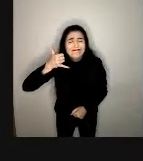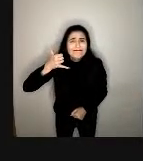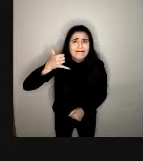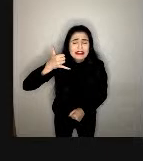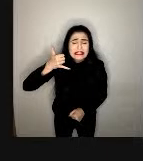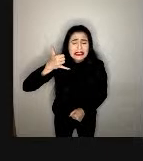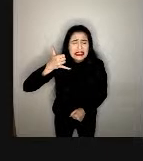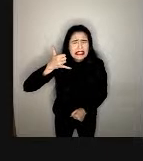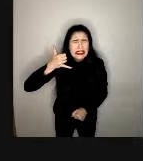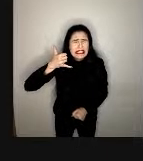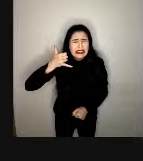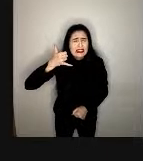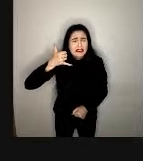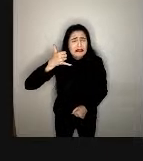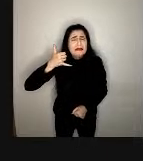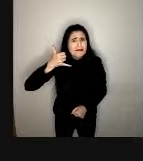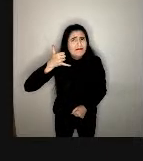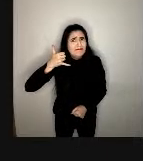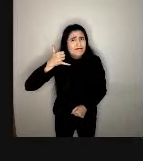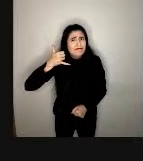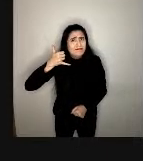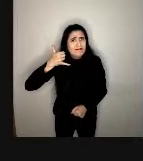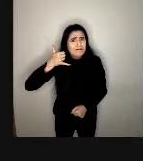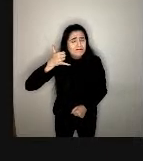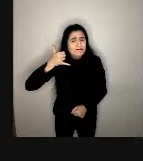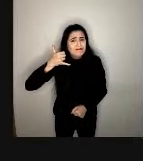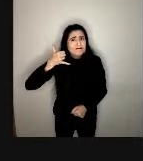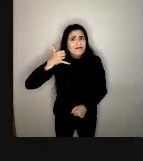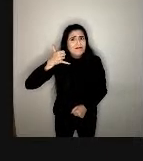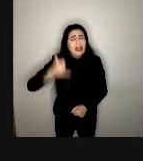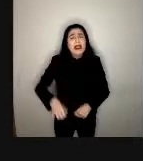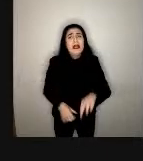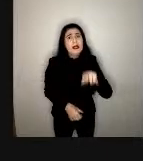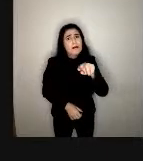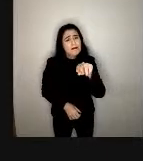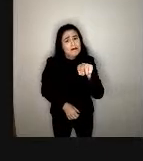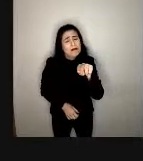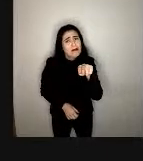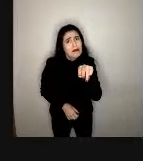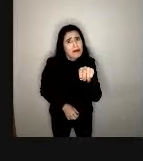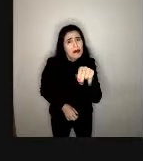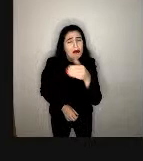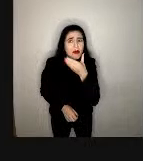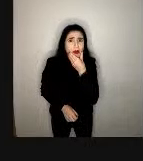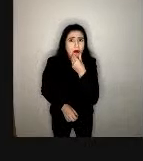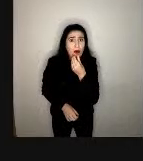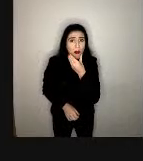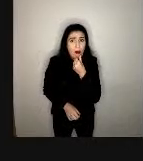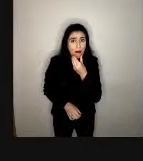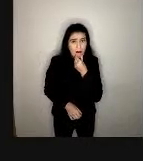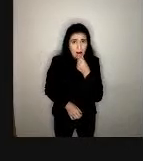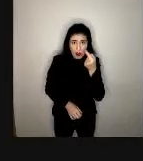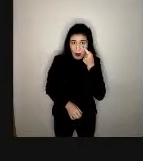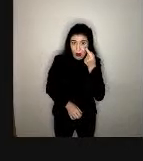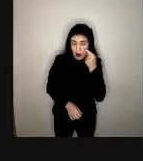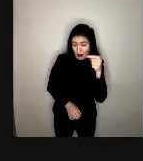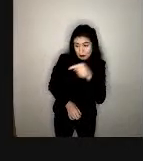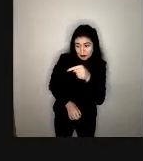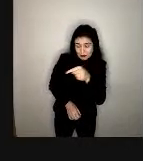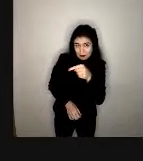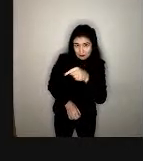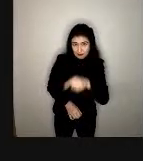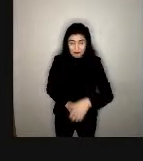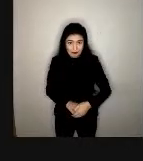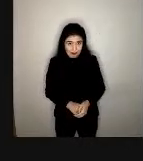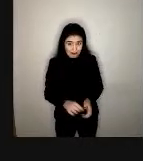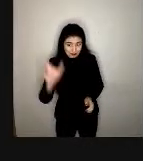veio no meu, quem veio no meu, na minha linha era o meu irmão, que está aqui abaixo à direita, né, que vocês podem ver